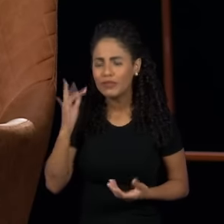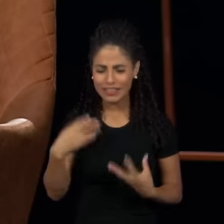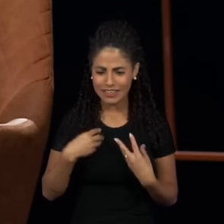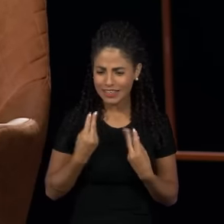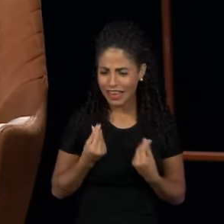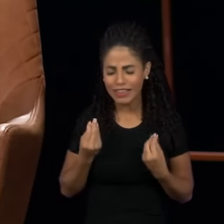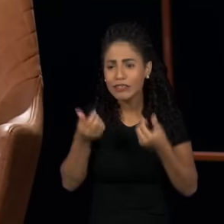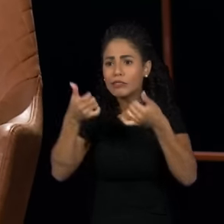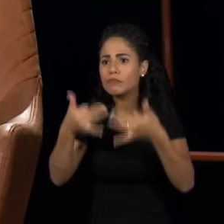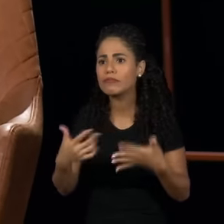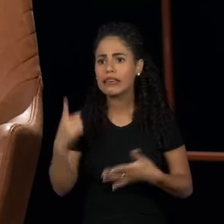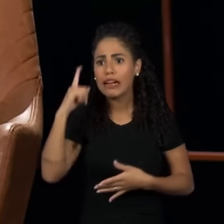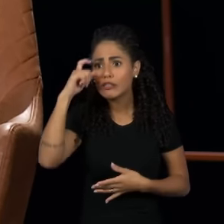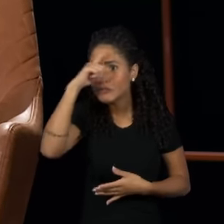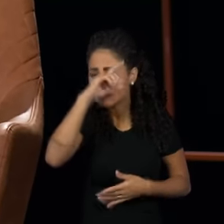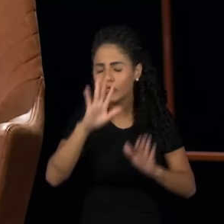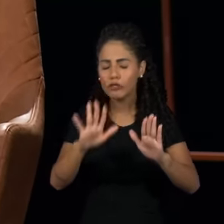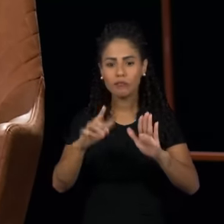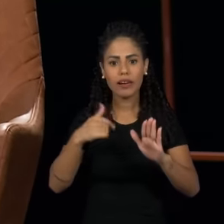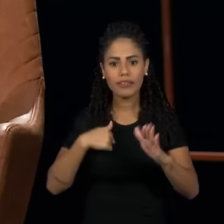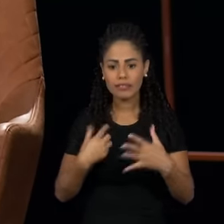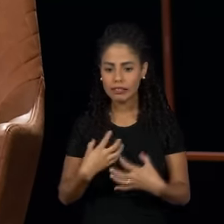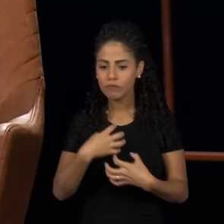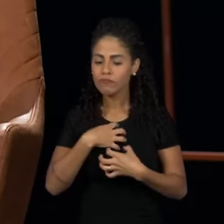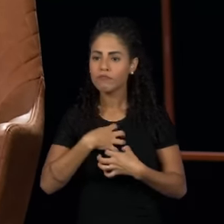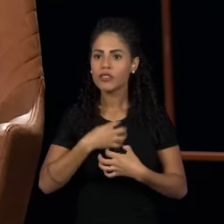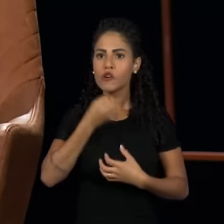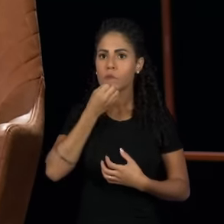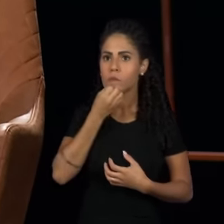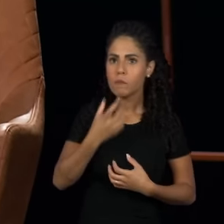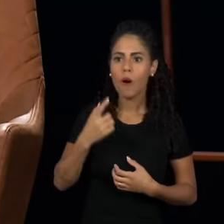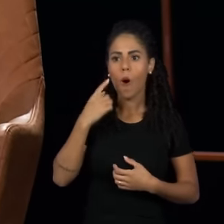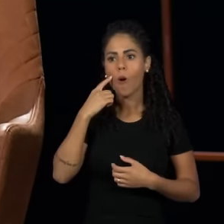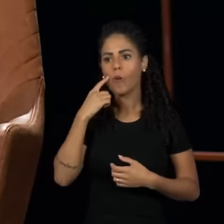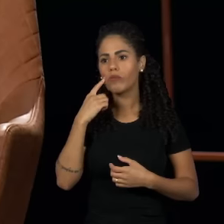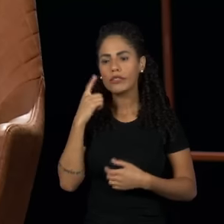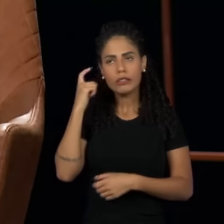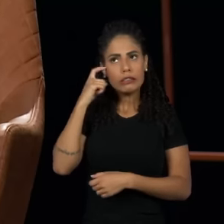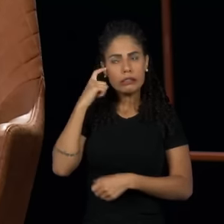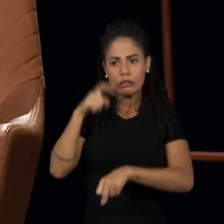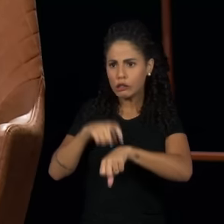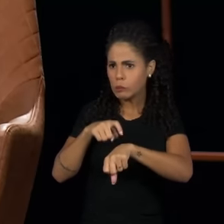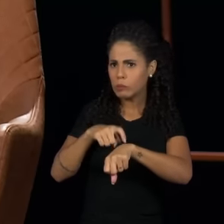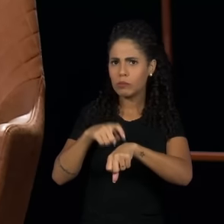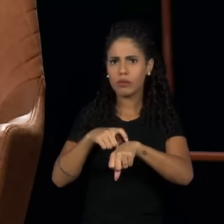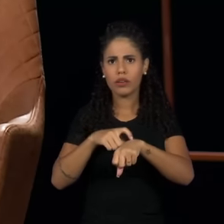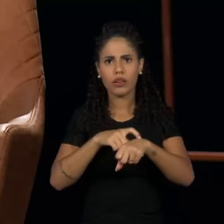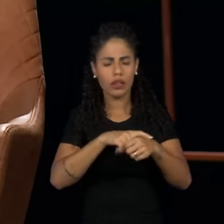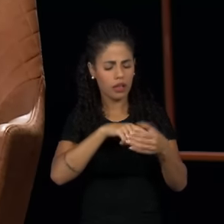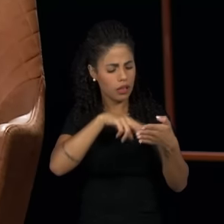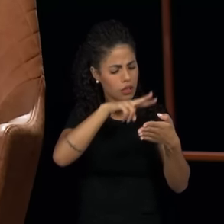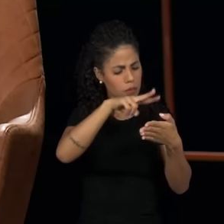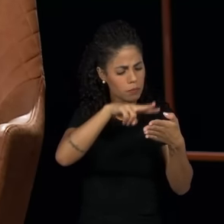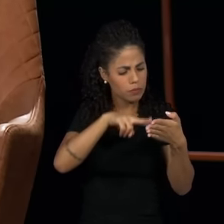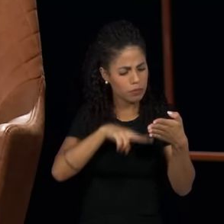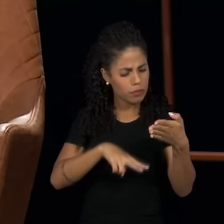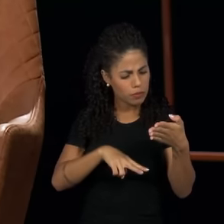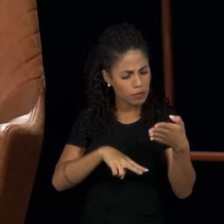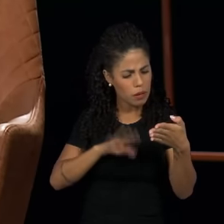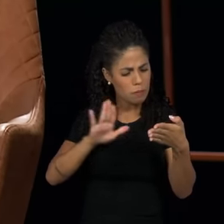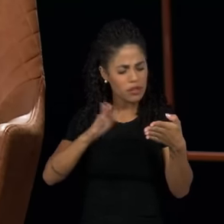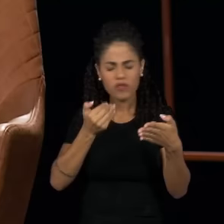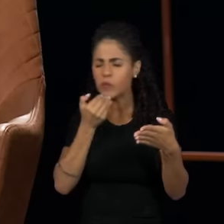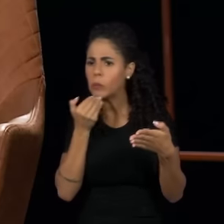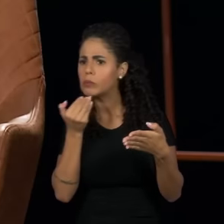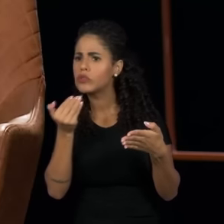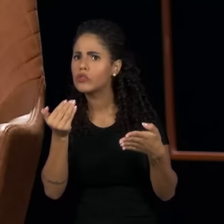E é um texto difícil porque ele tem muita pontuação. Por exemplo, tem uma hora que eu falo assim, mas antes, eu falo para o Tunin, mas antes eu tenho um